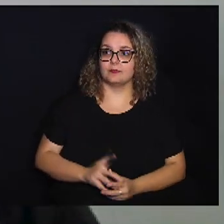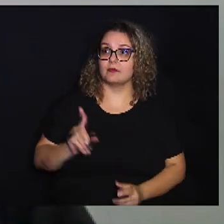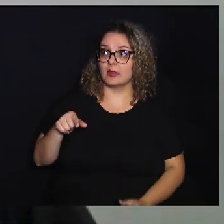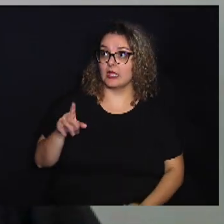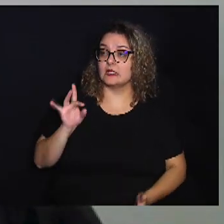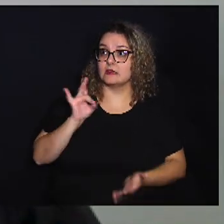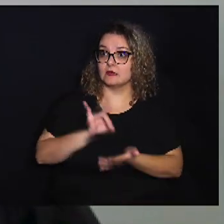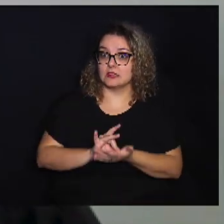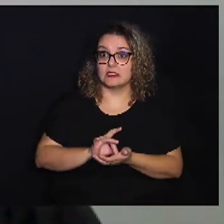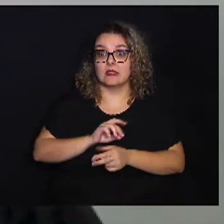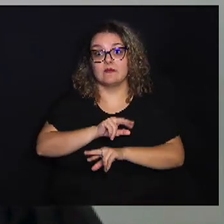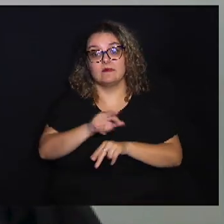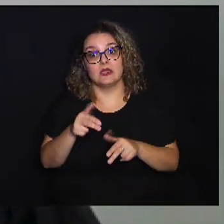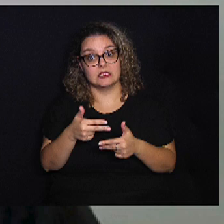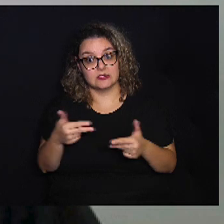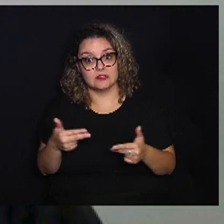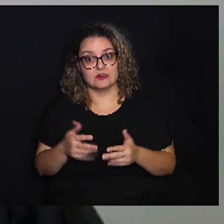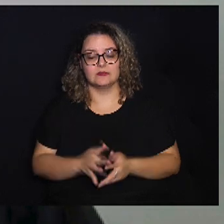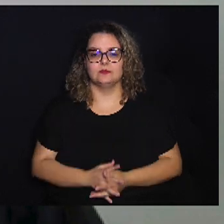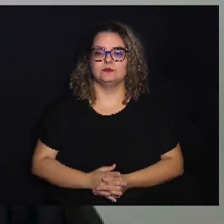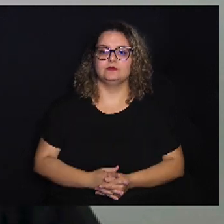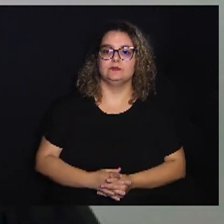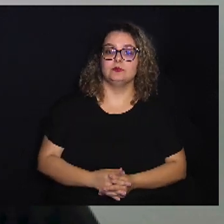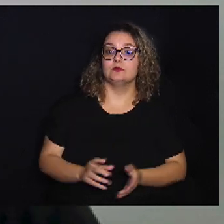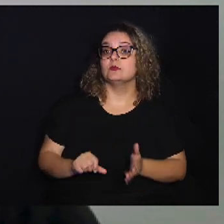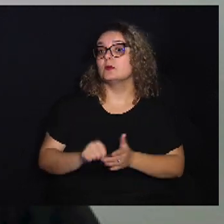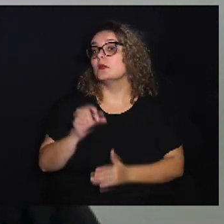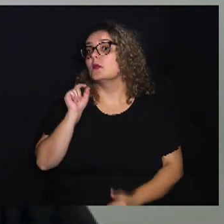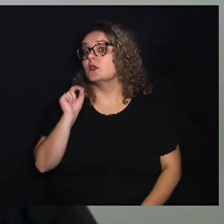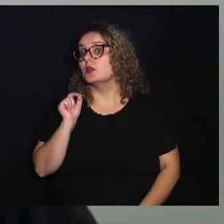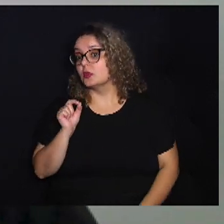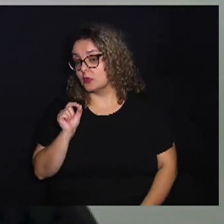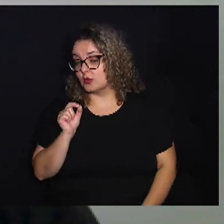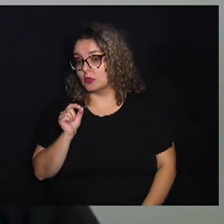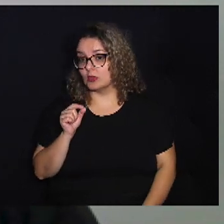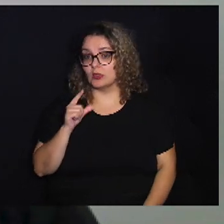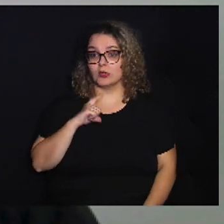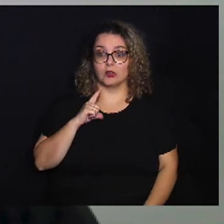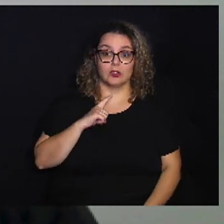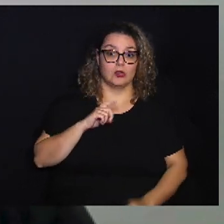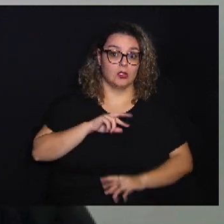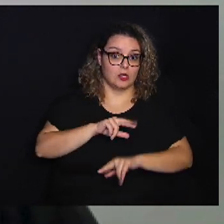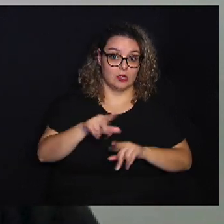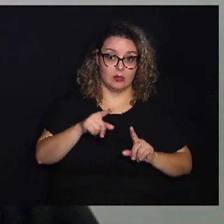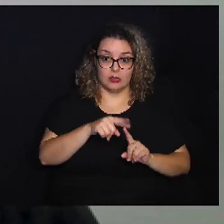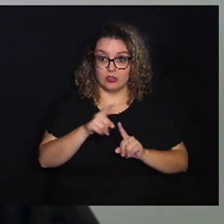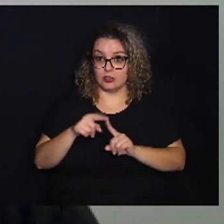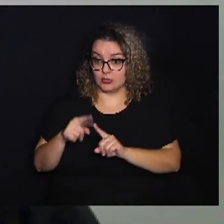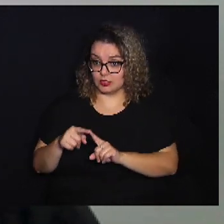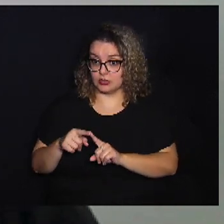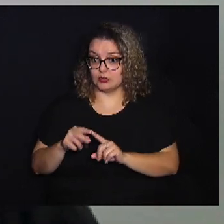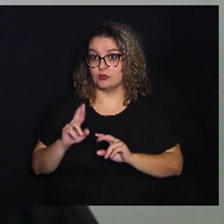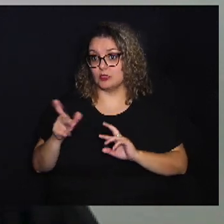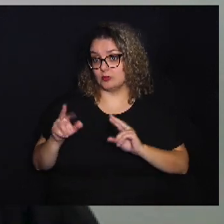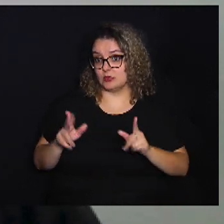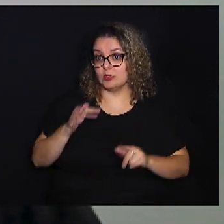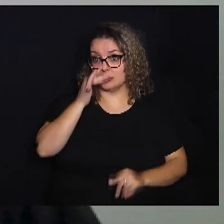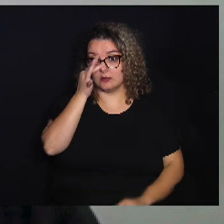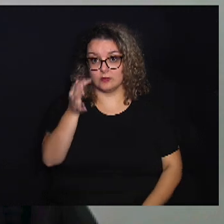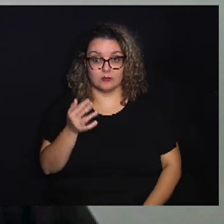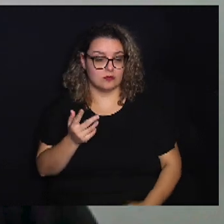Tem vários fatores, né? Então, o primeiro é o seguinte: nós temos aí várias espécies diferentes com flores da mesma